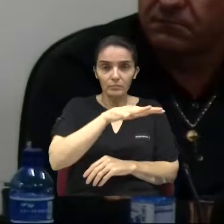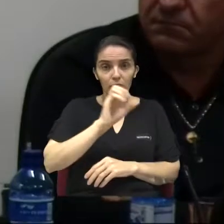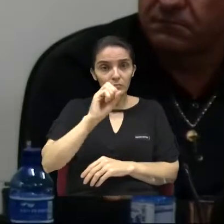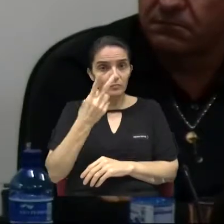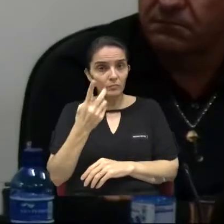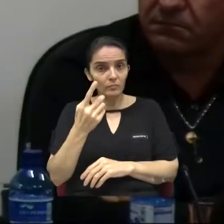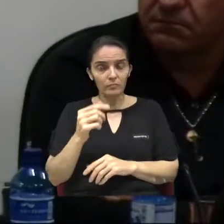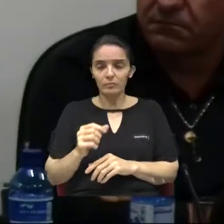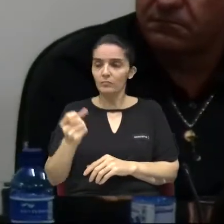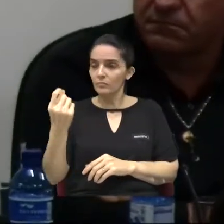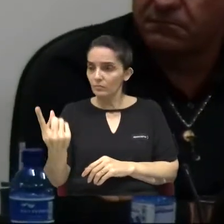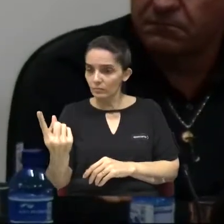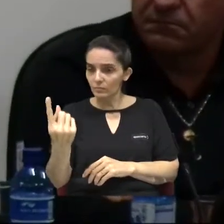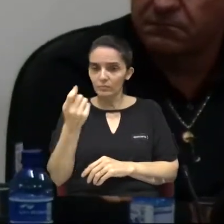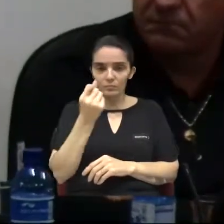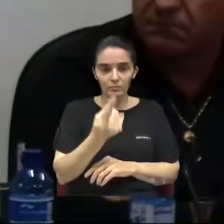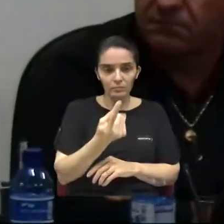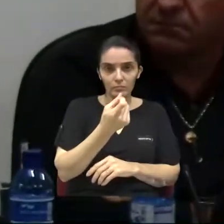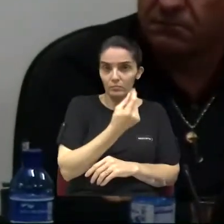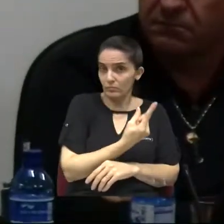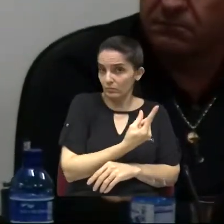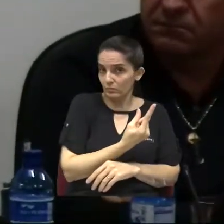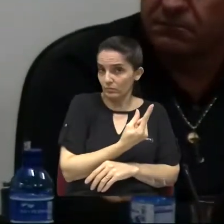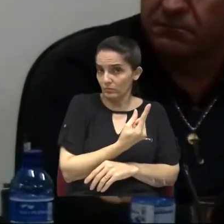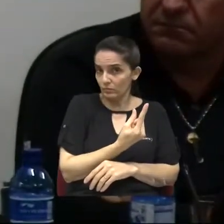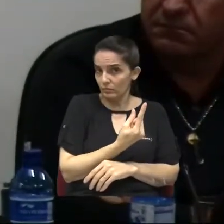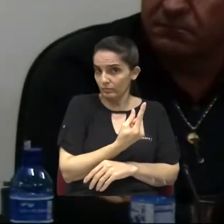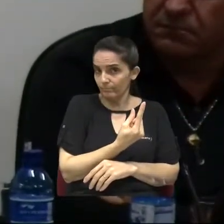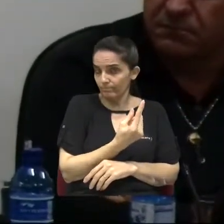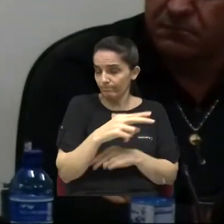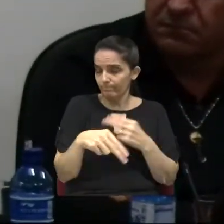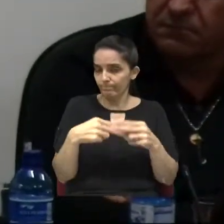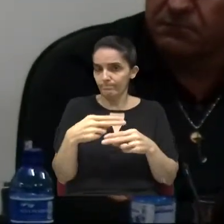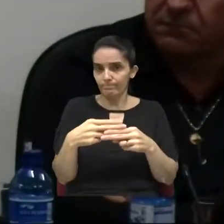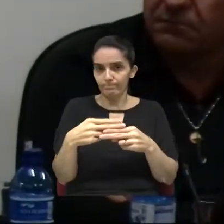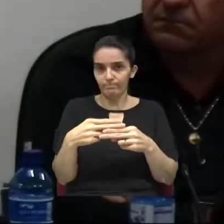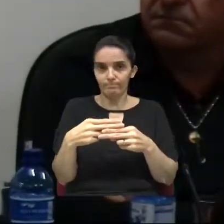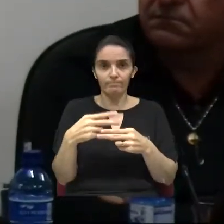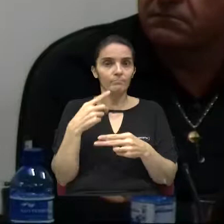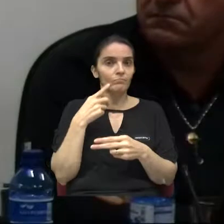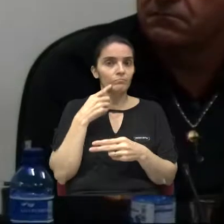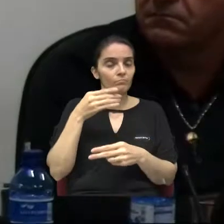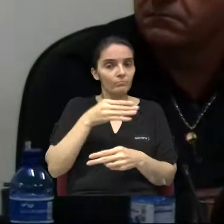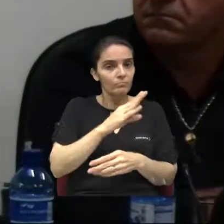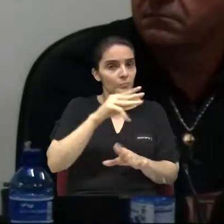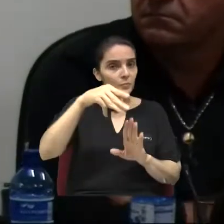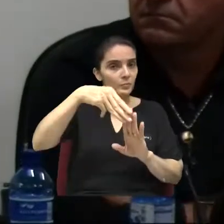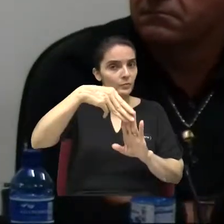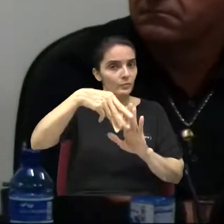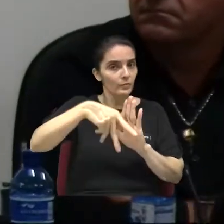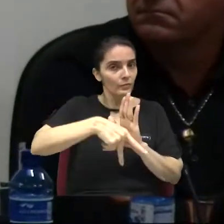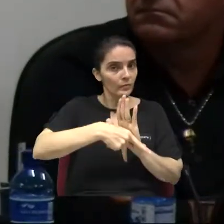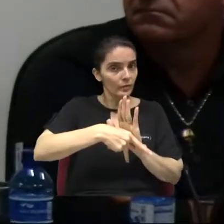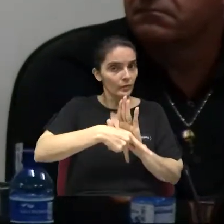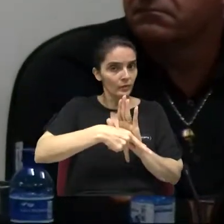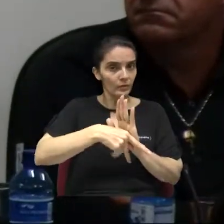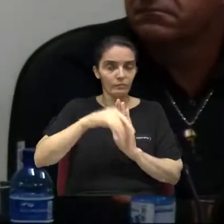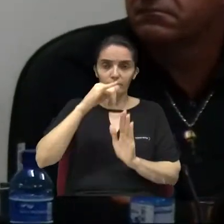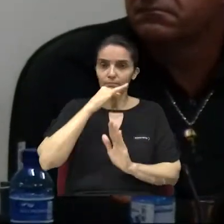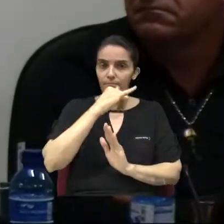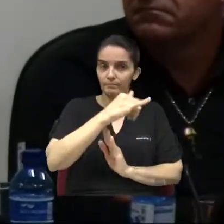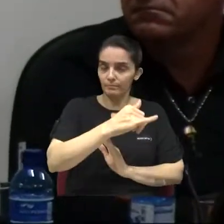individual. Então, quando Vossa Senhoria vá ao Ministério Público e faz uma